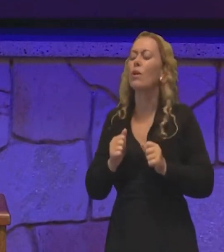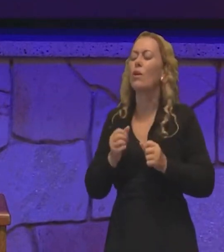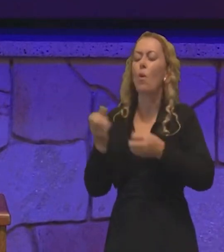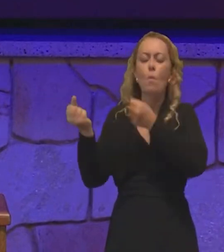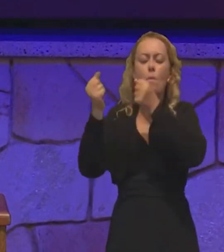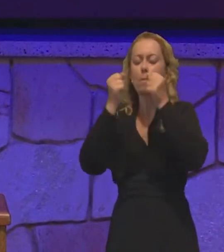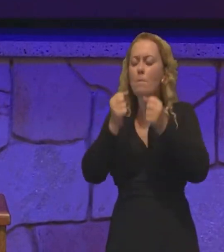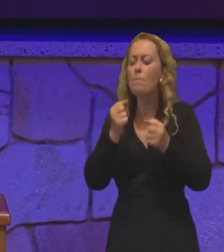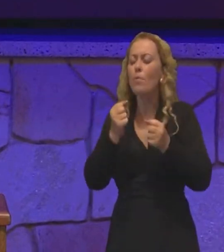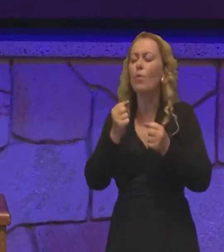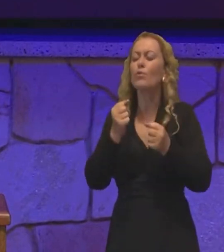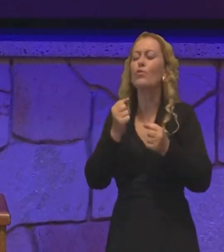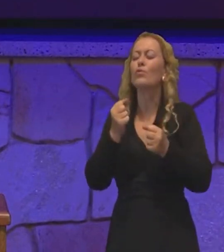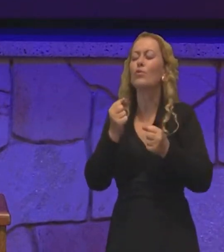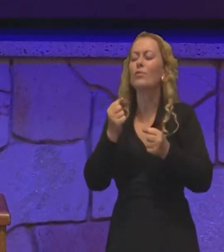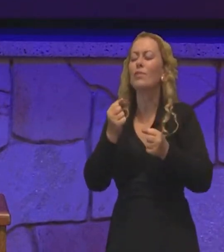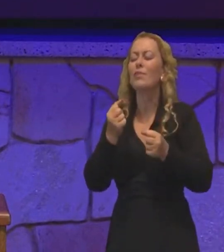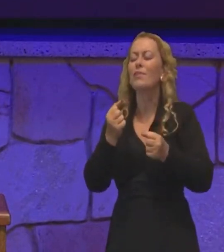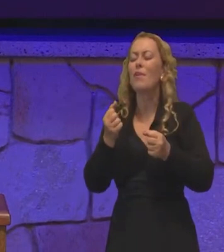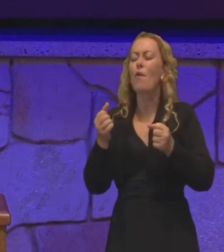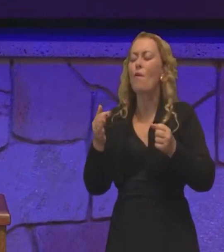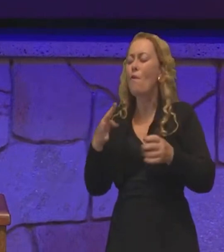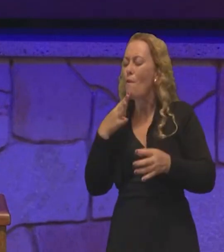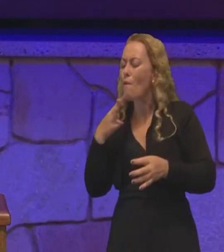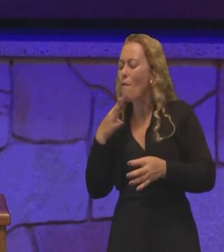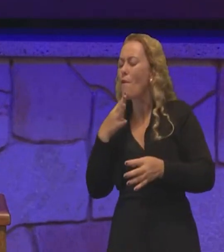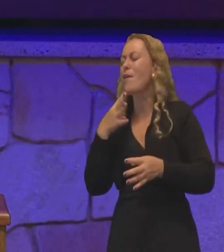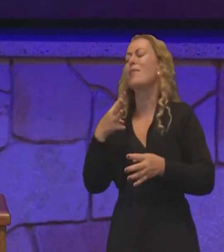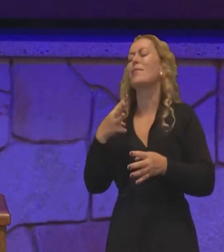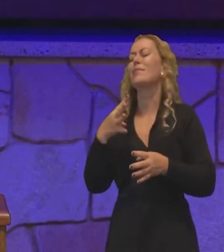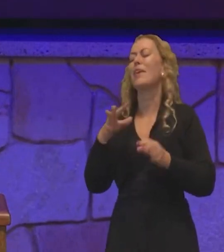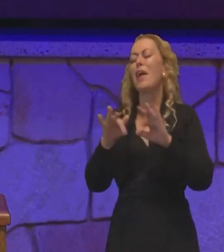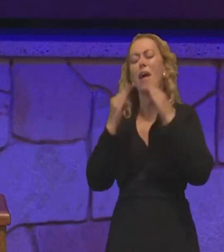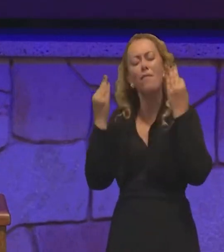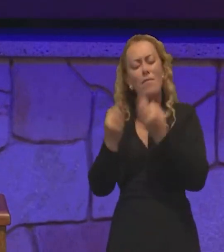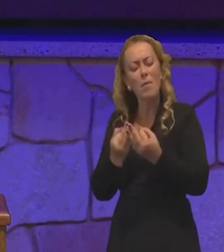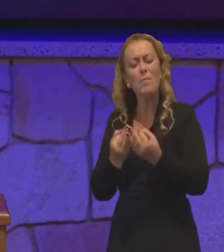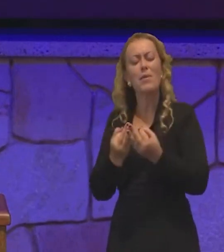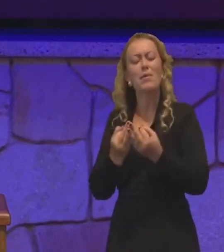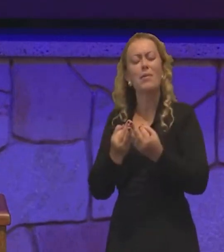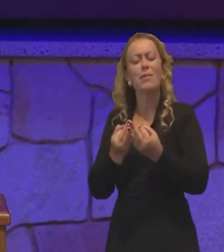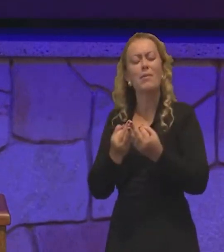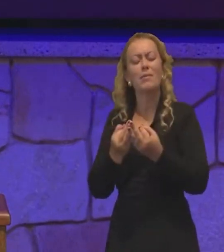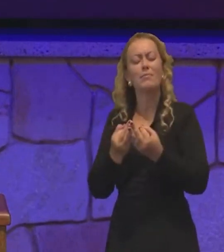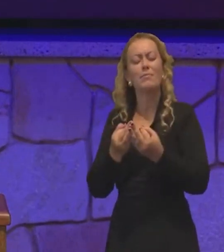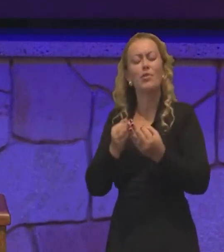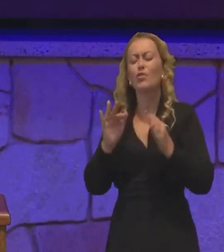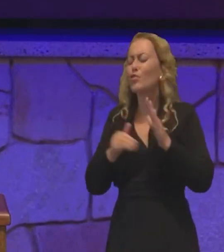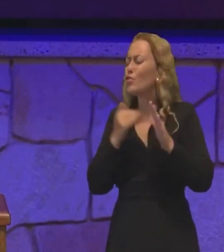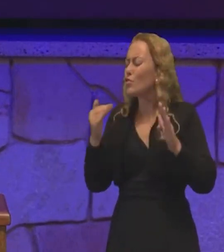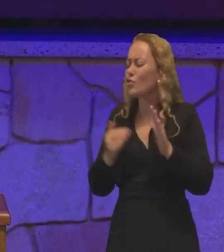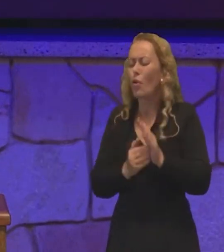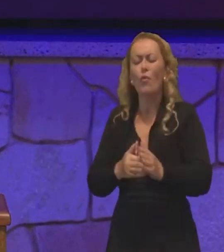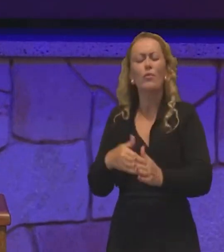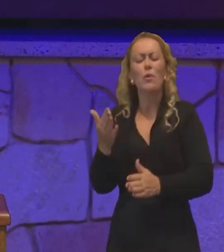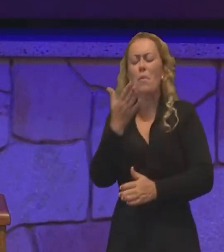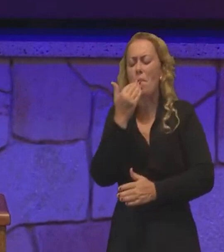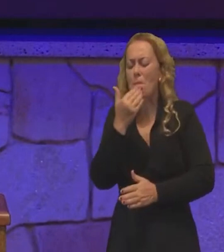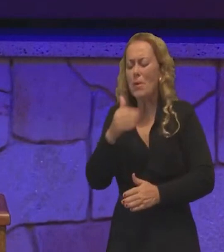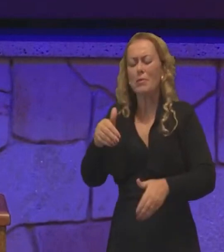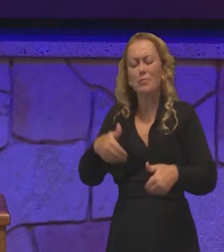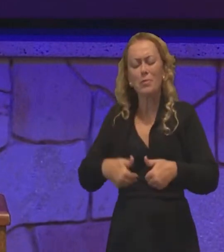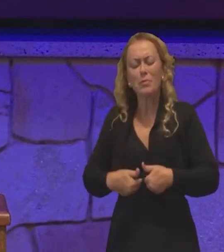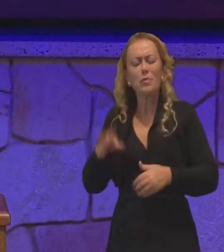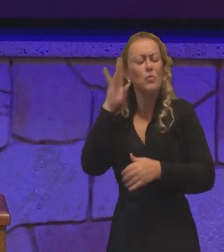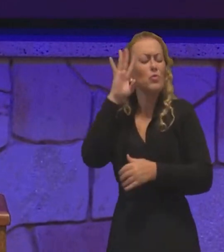para estar contigo, porque o Senhor alimentou aquela família, quando o Senhor alimentou os sonhos de José. Por